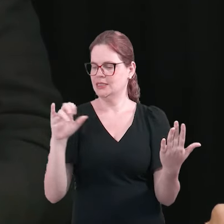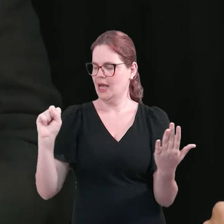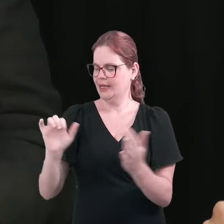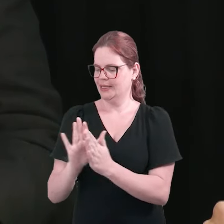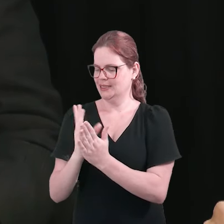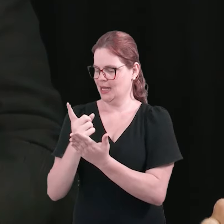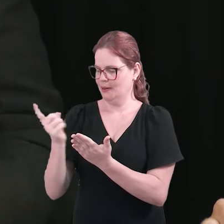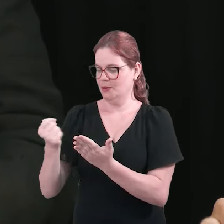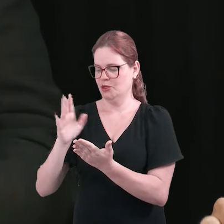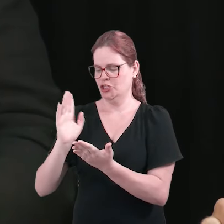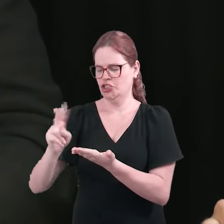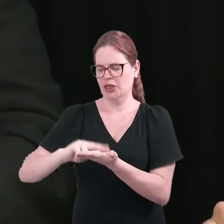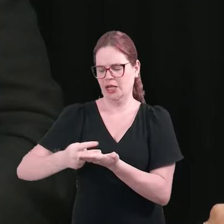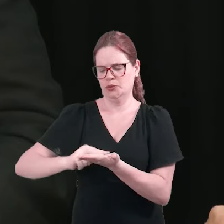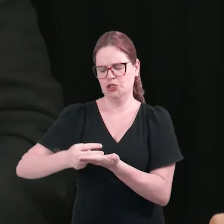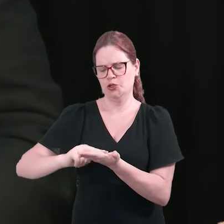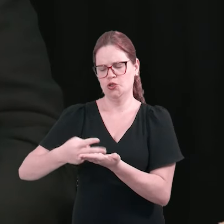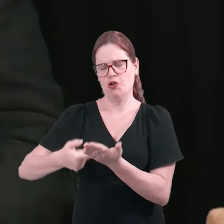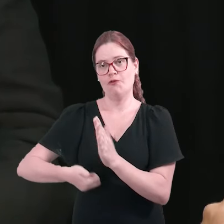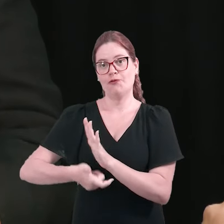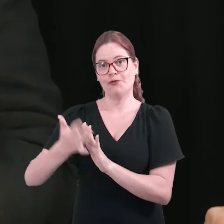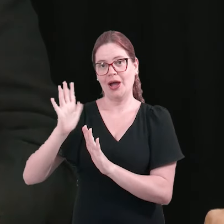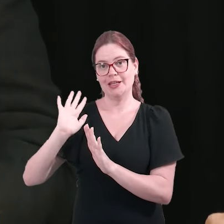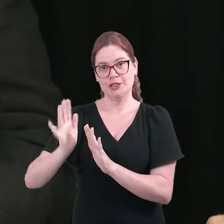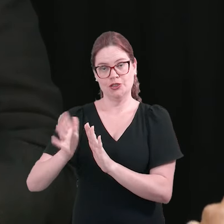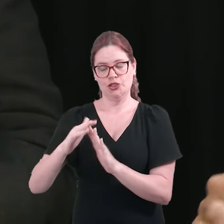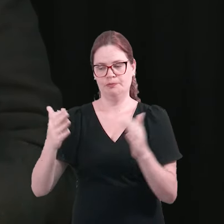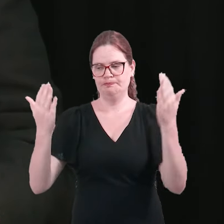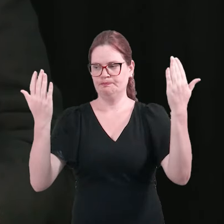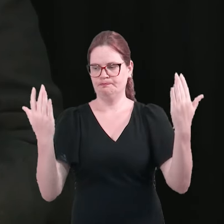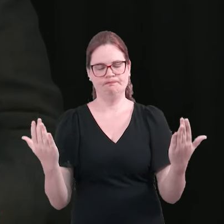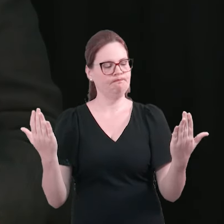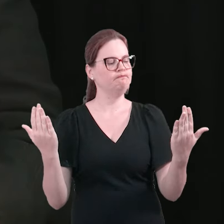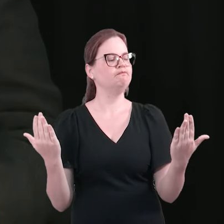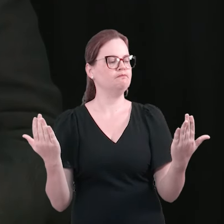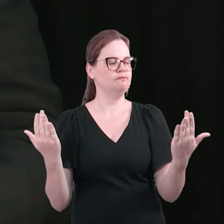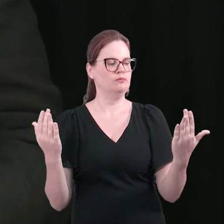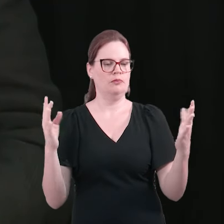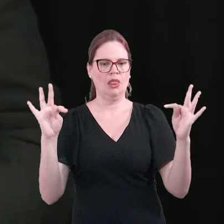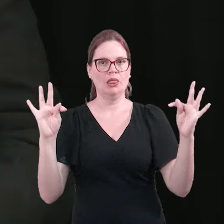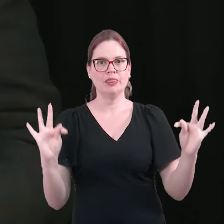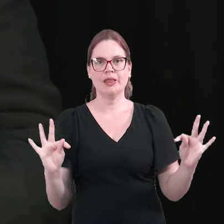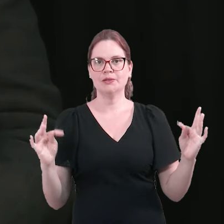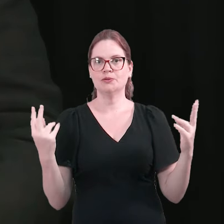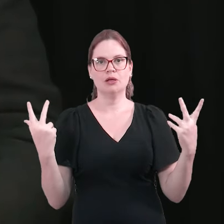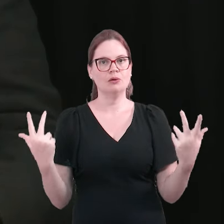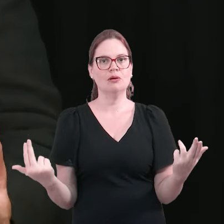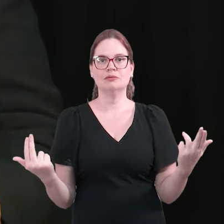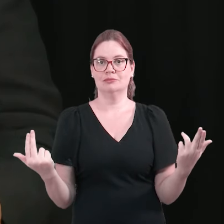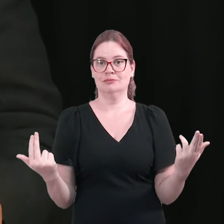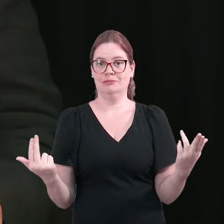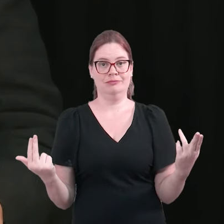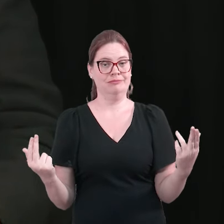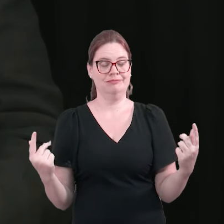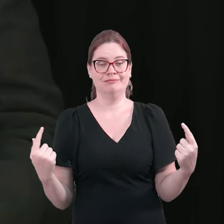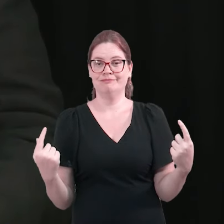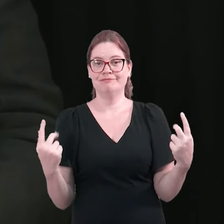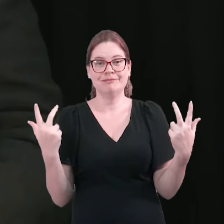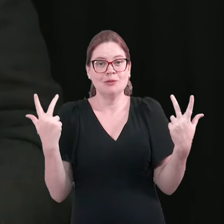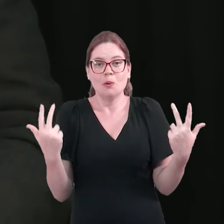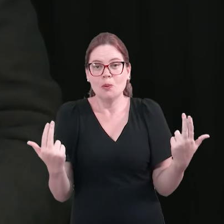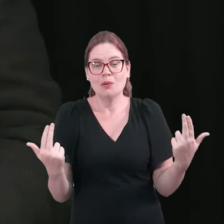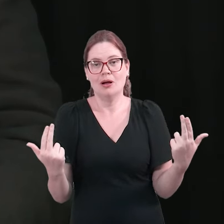temos hoje, que já passou por uma série de traduções, e esse texto que é basicamente muito próximo dos originais,